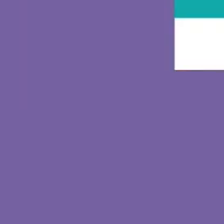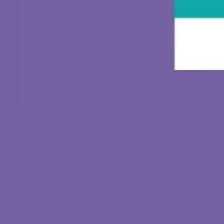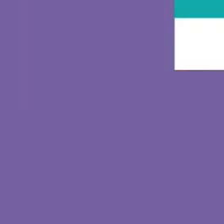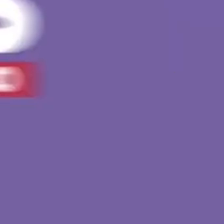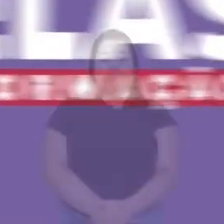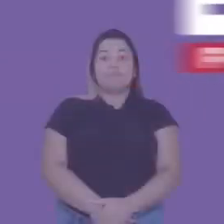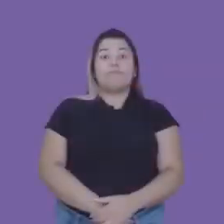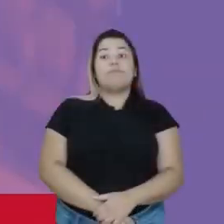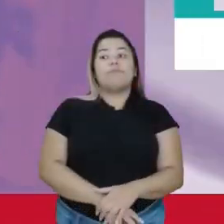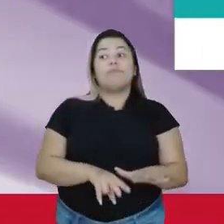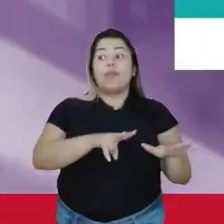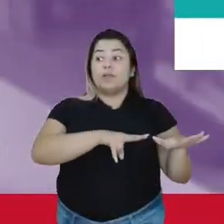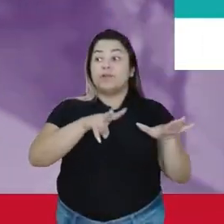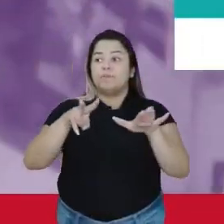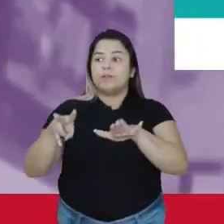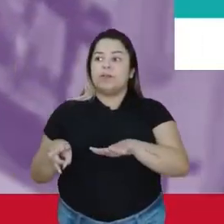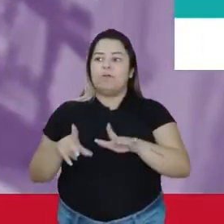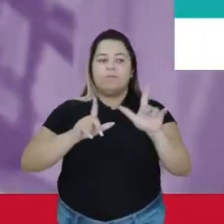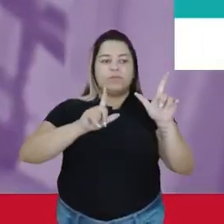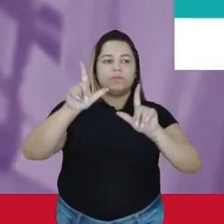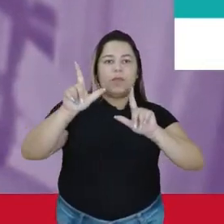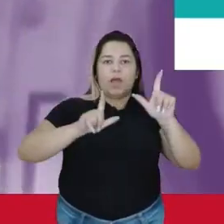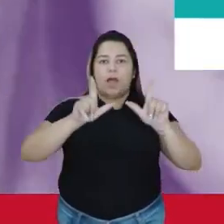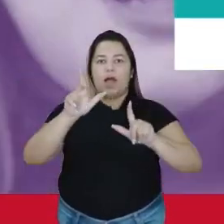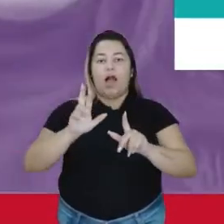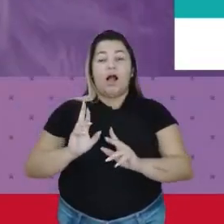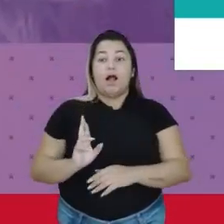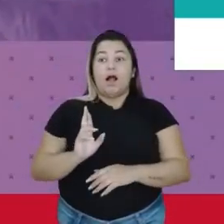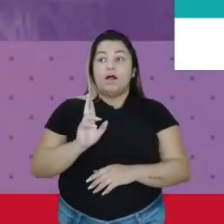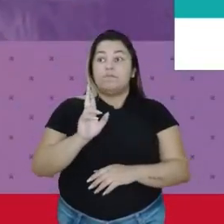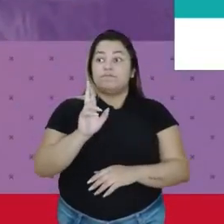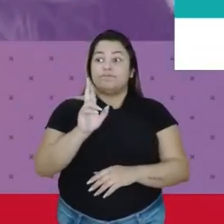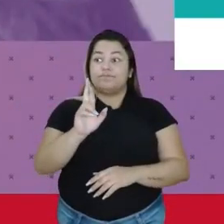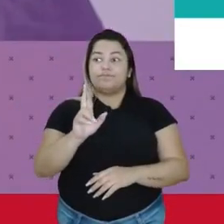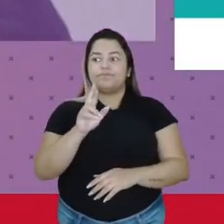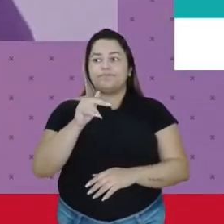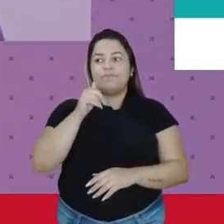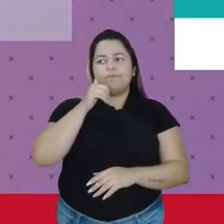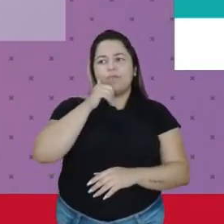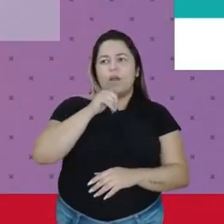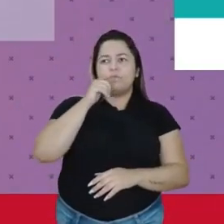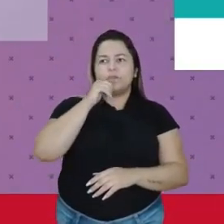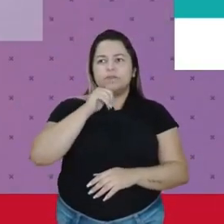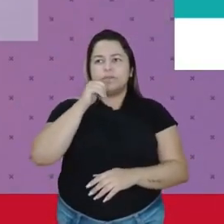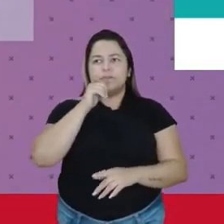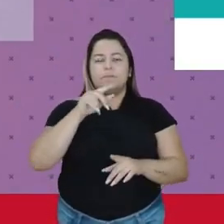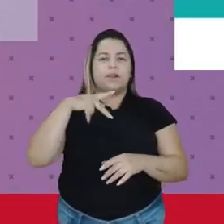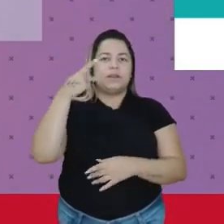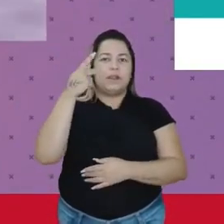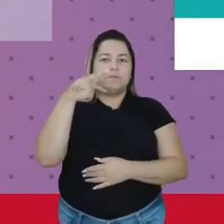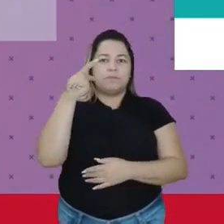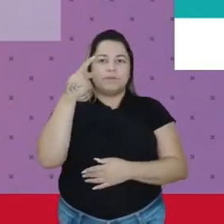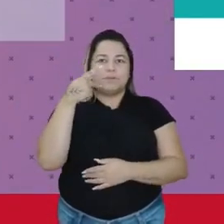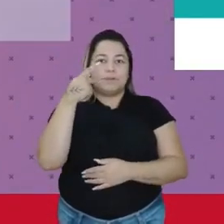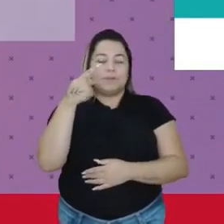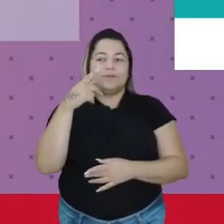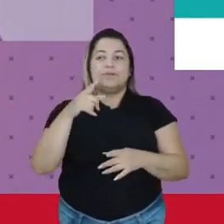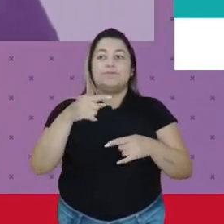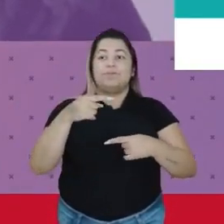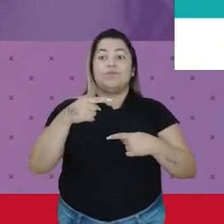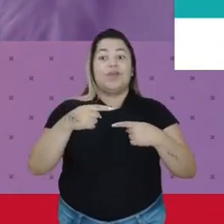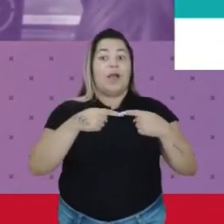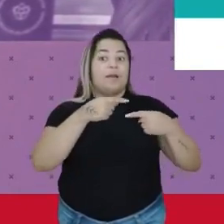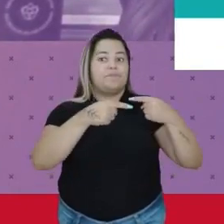Esta semana, o TV Elas por Elas Formação Eleições está falando sobre mulheres na política. Na aula de hoje,